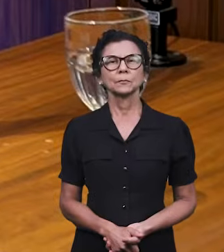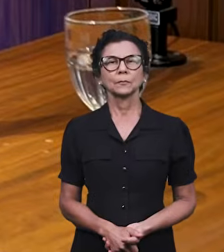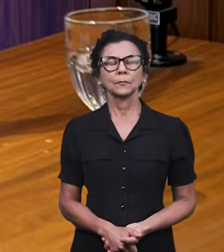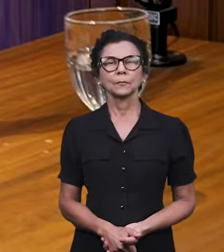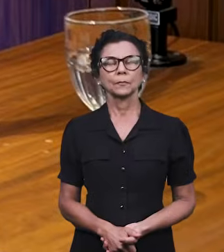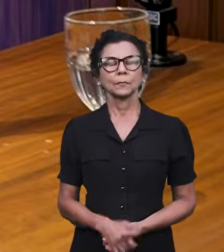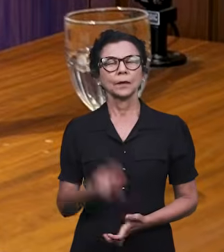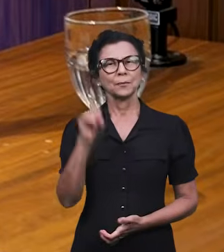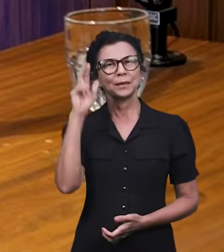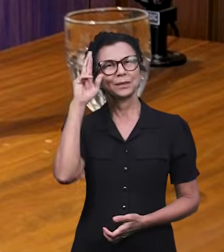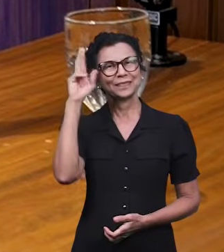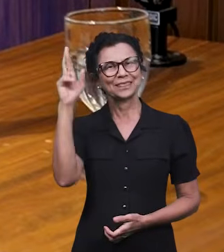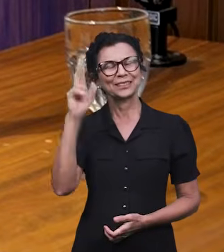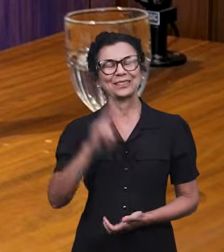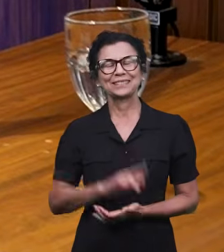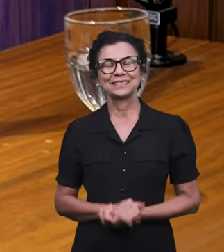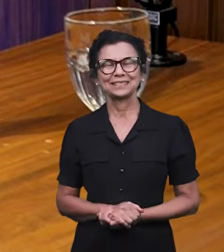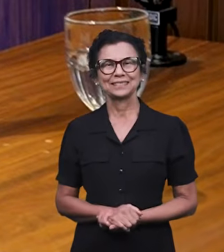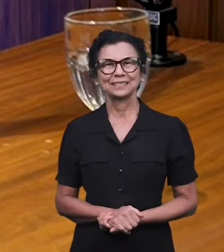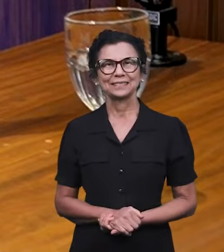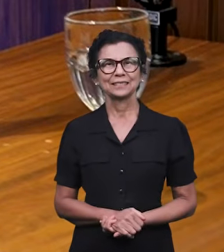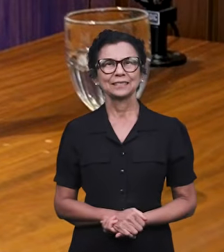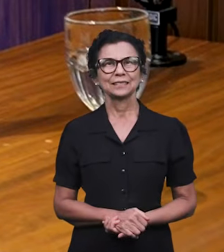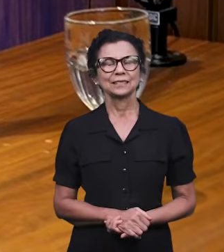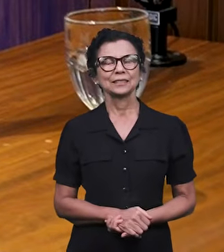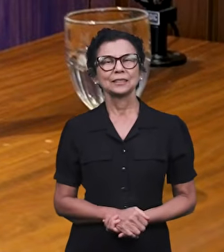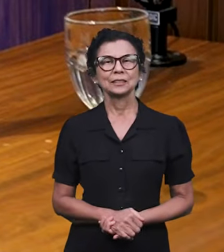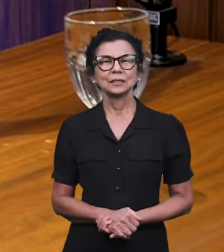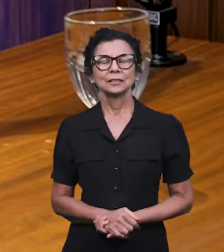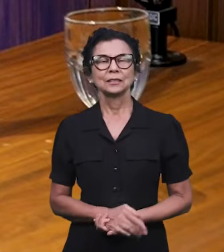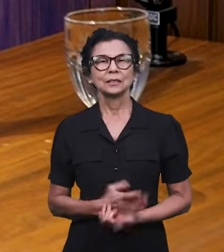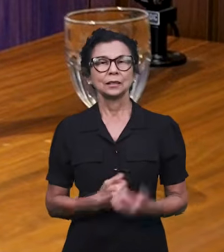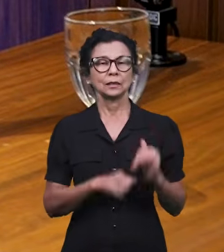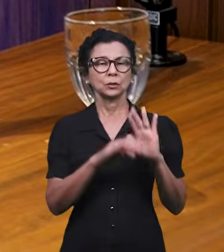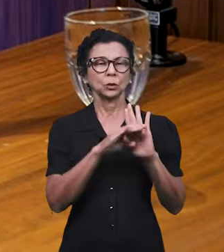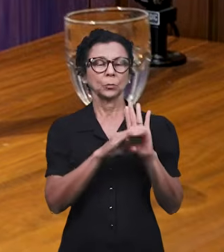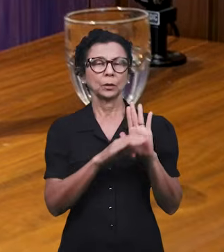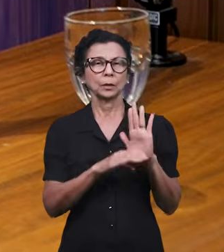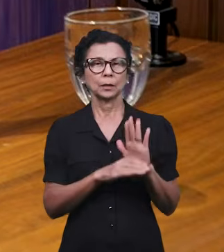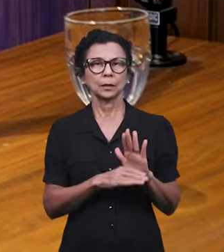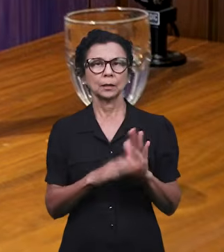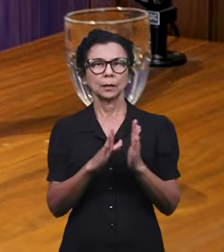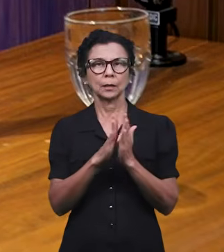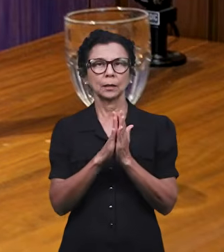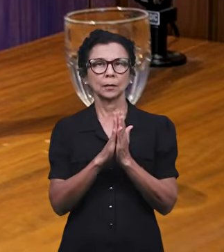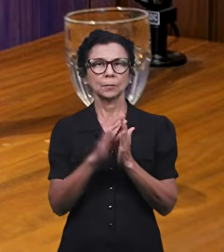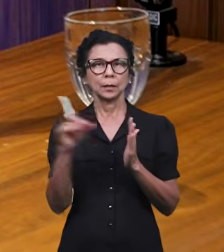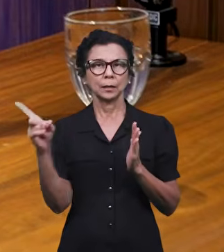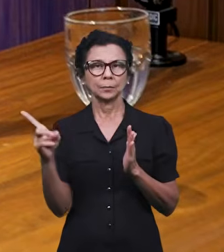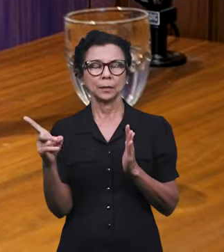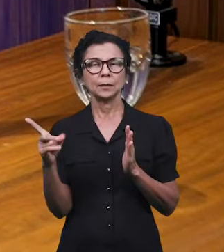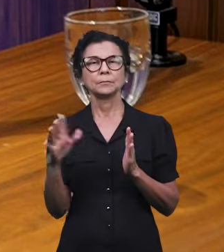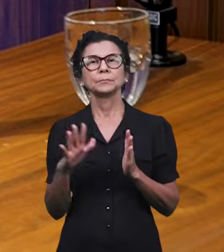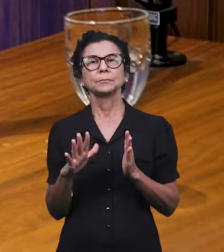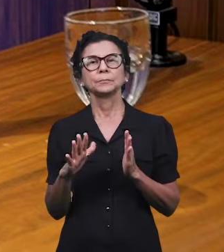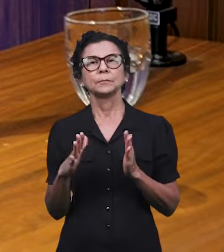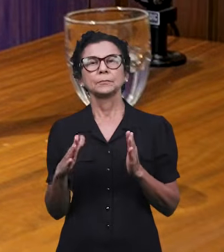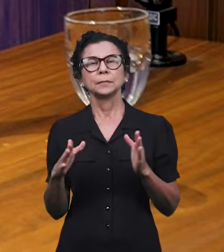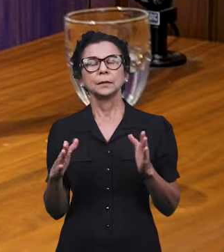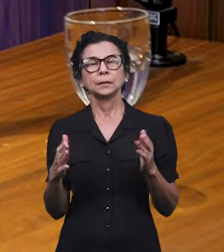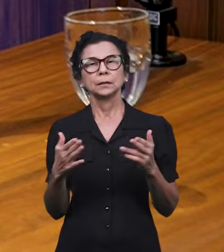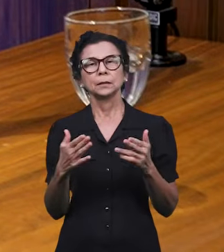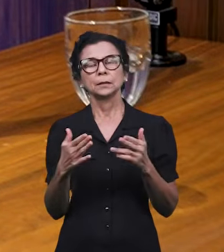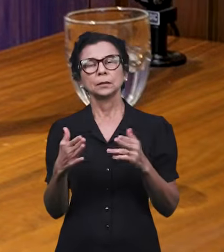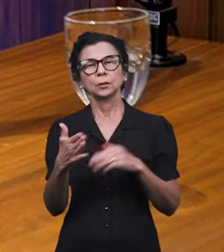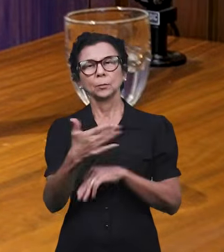A paz do Senhor, irmãos. Estamos aqui no programa Profissões Bíblicas, terceiro episódio. Estamos